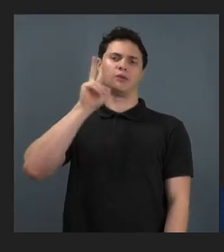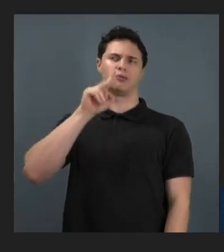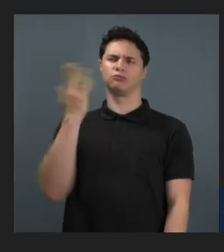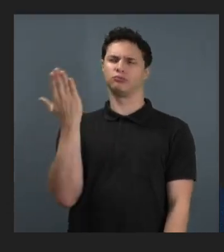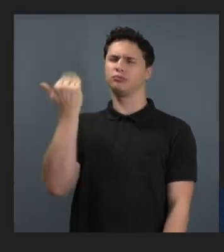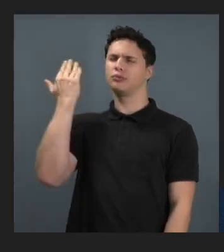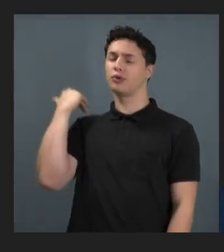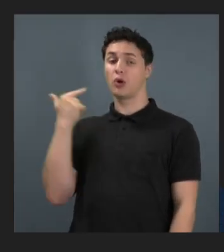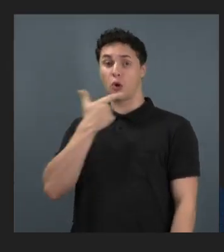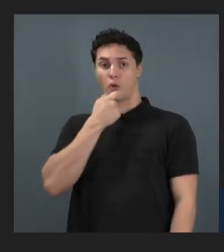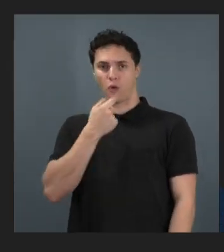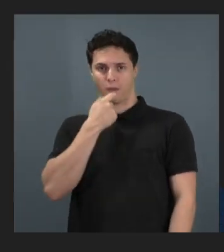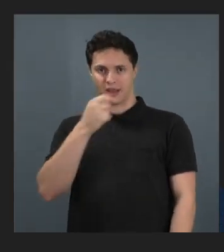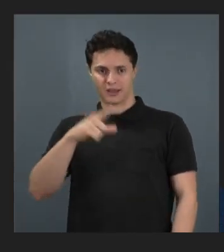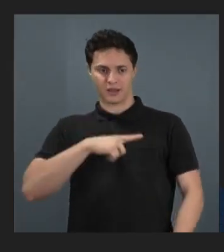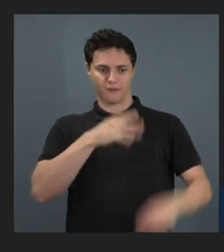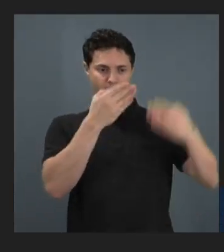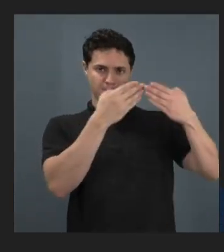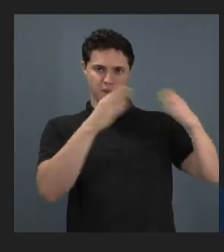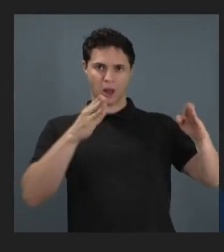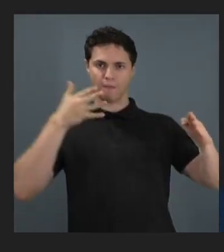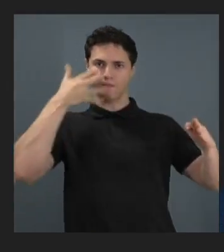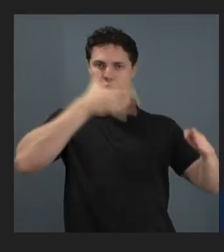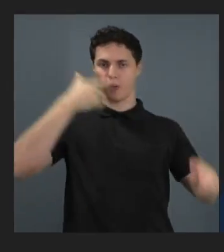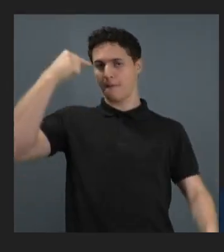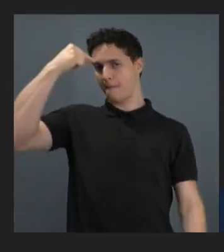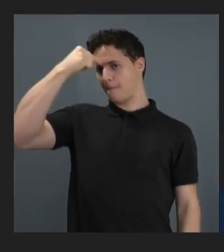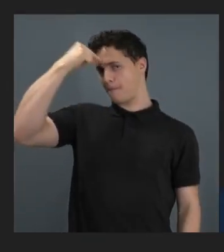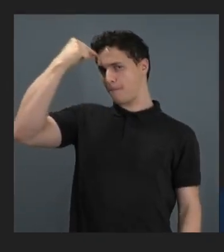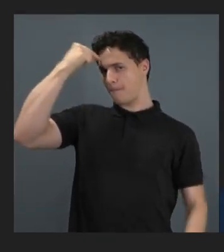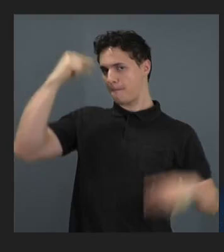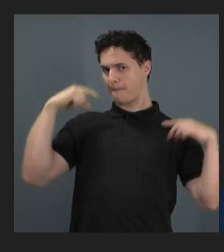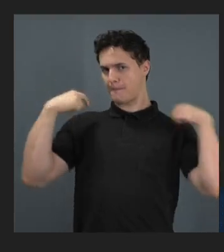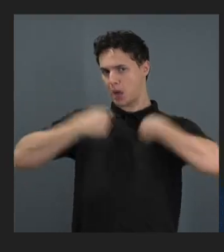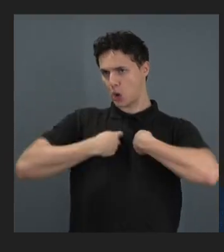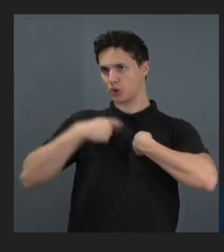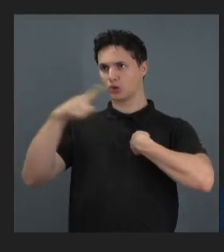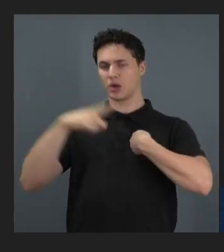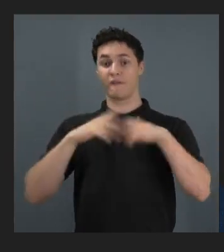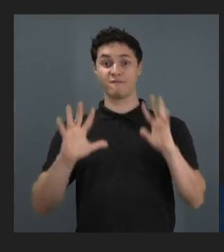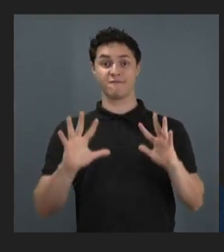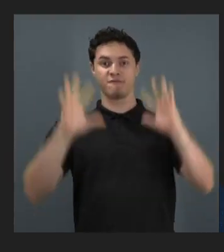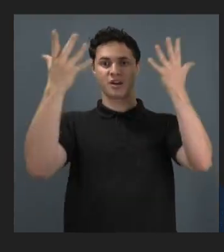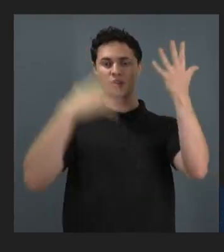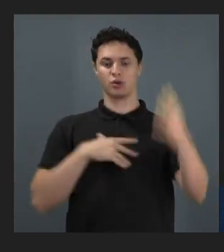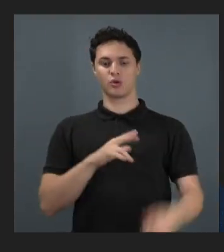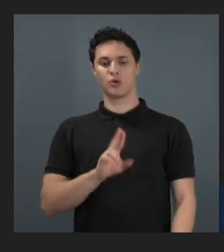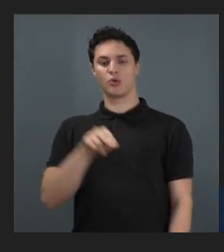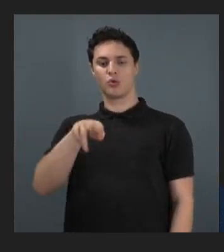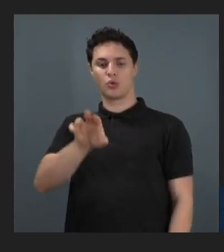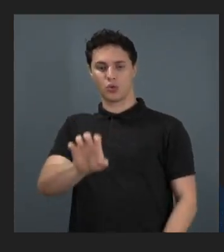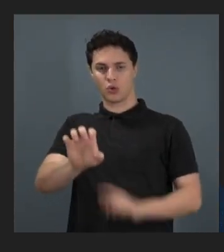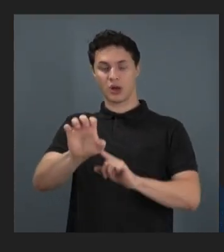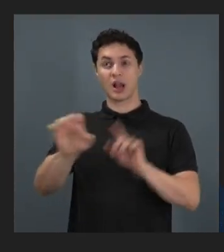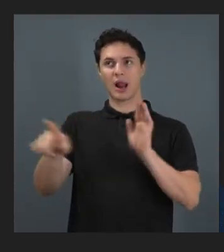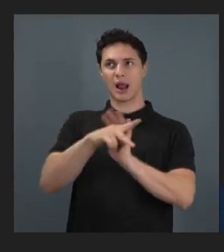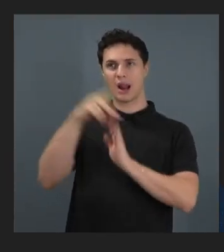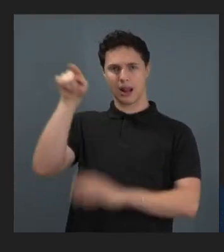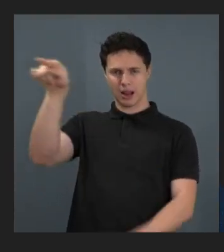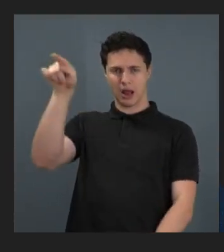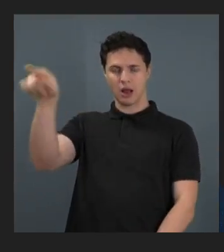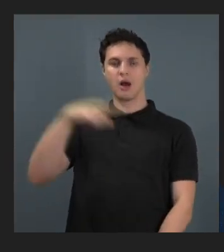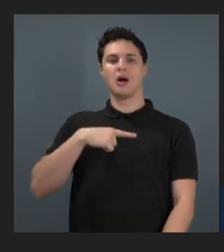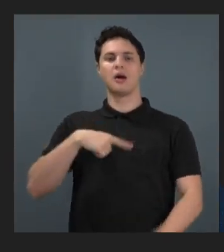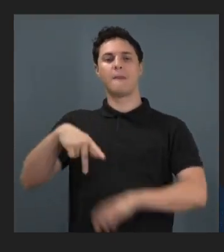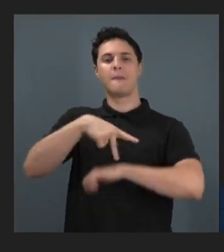palestra de abertura feita pelo ministro Barroso no evento realizado pela Universidade do Texas sobre